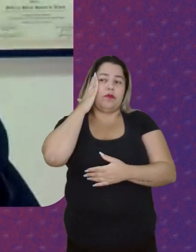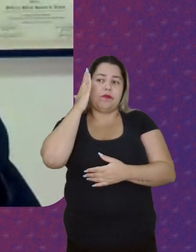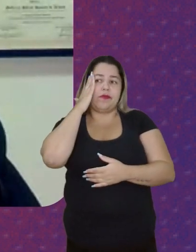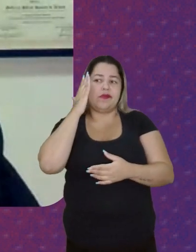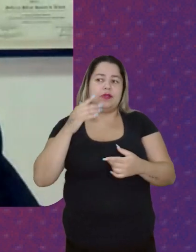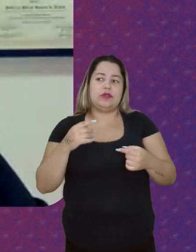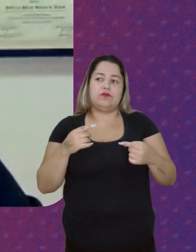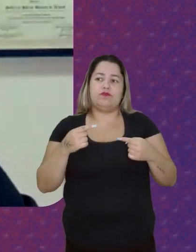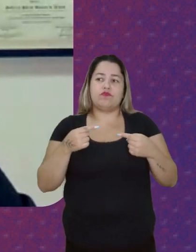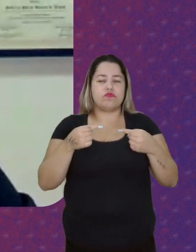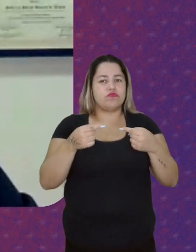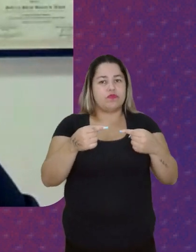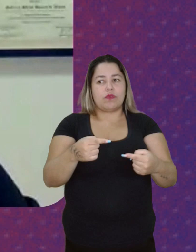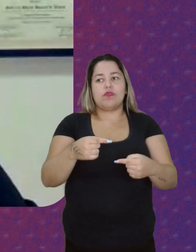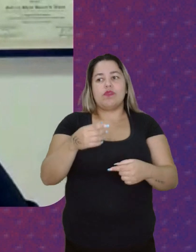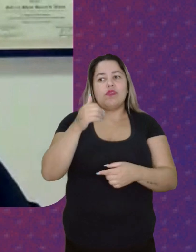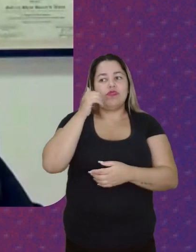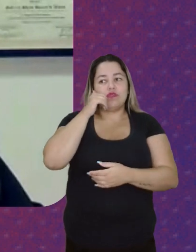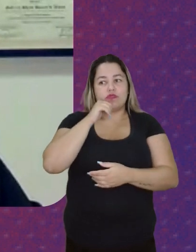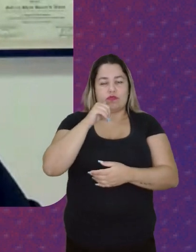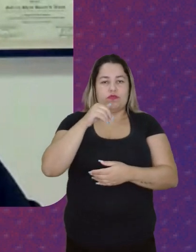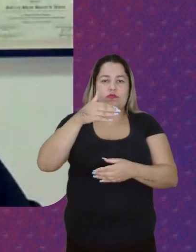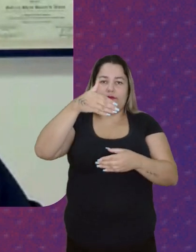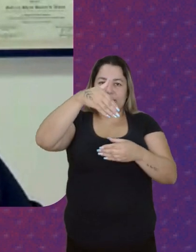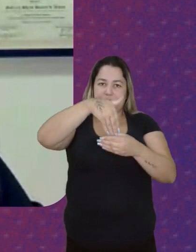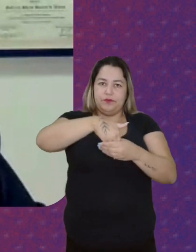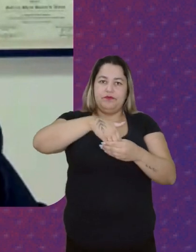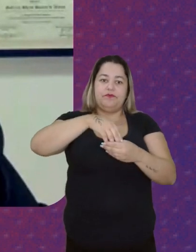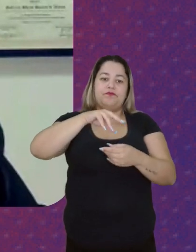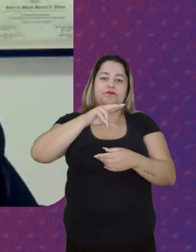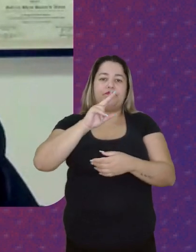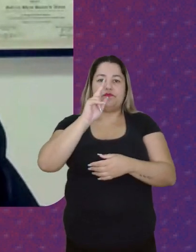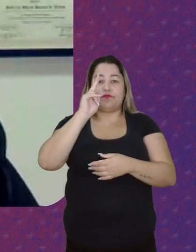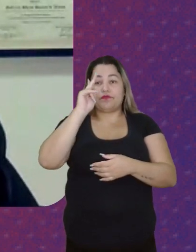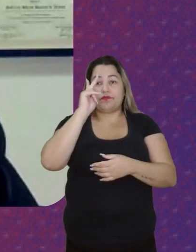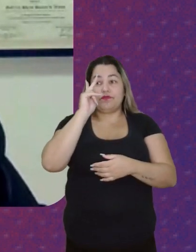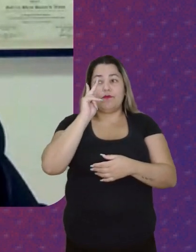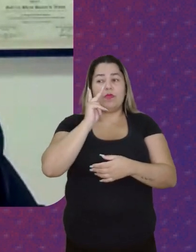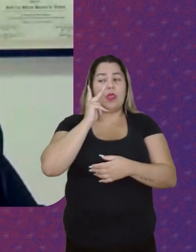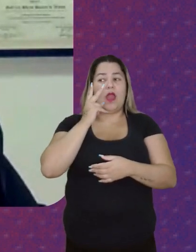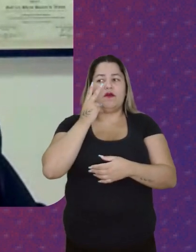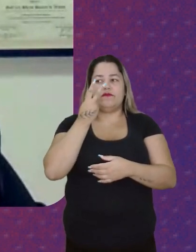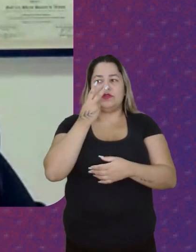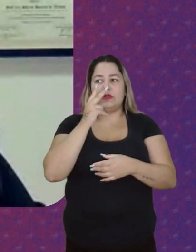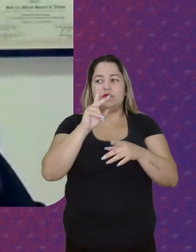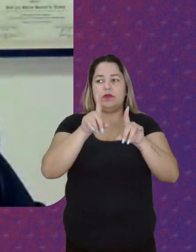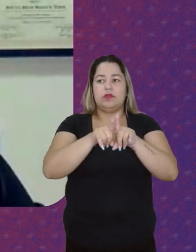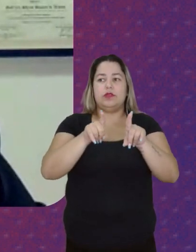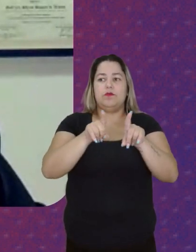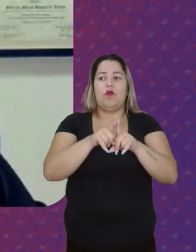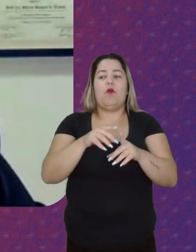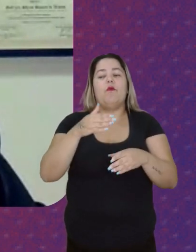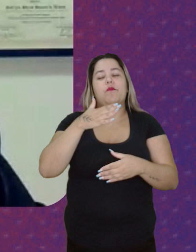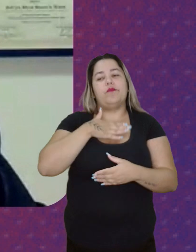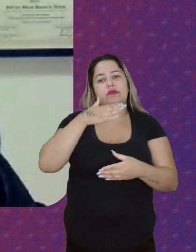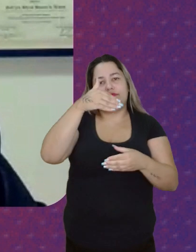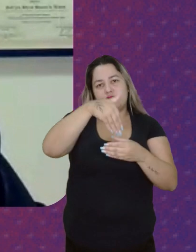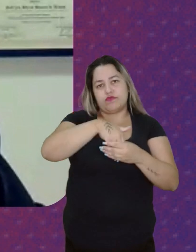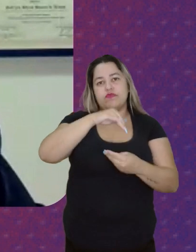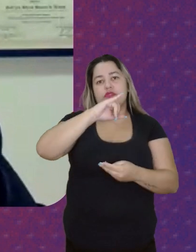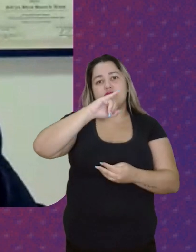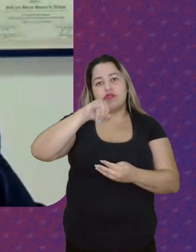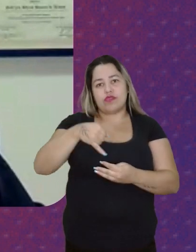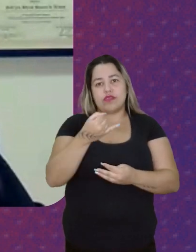votando nessa candidata a deputada ou nessa candidata a vereadora, mas eu sei que o meu voto poderá ser